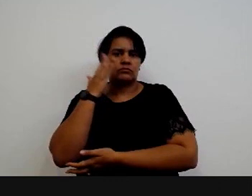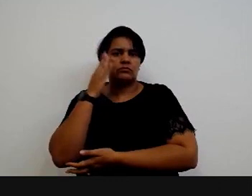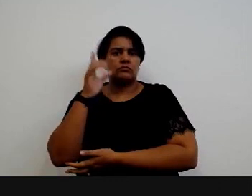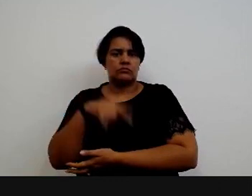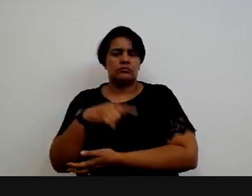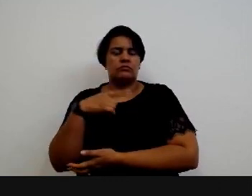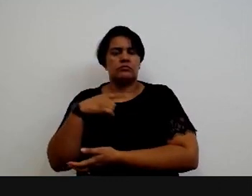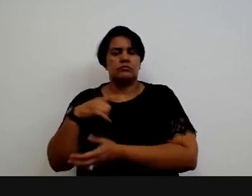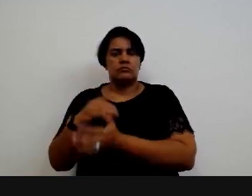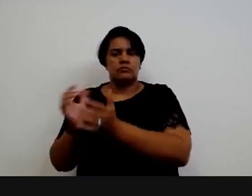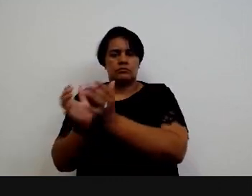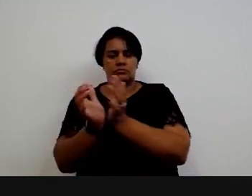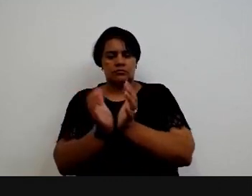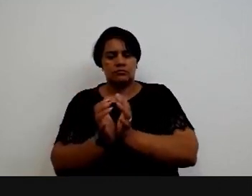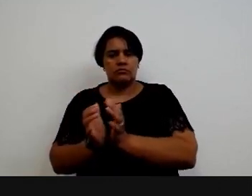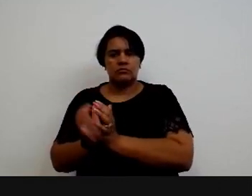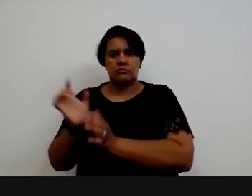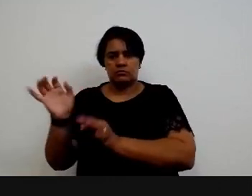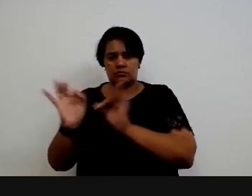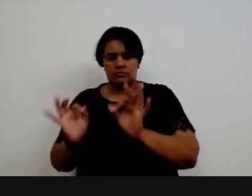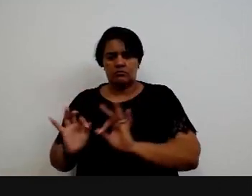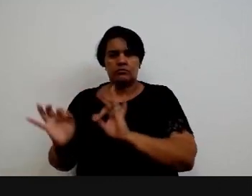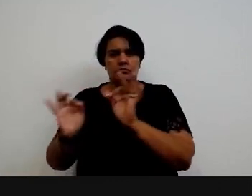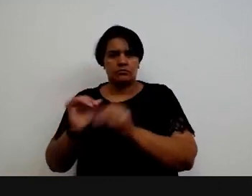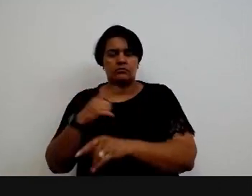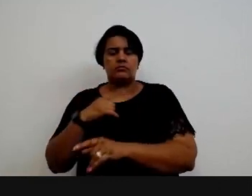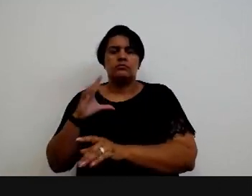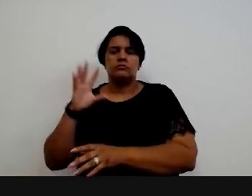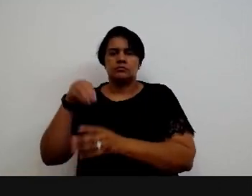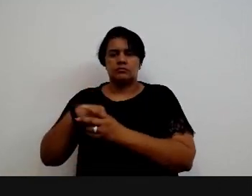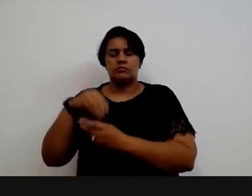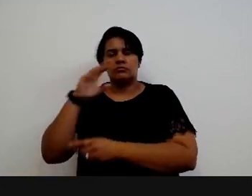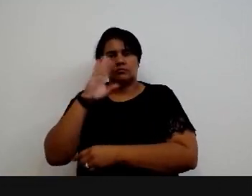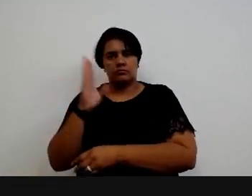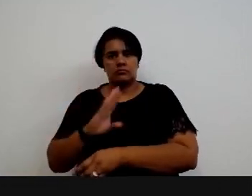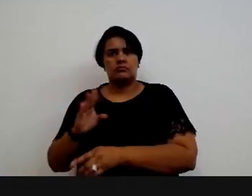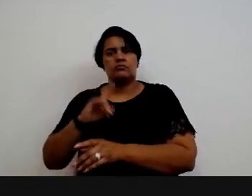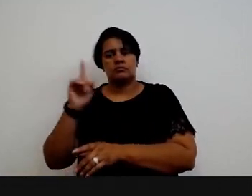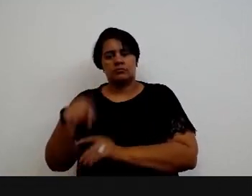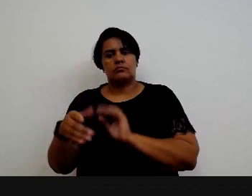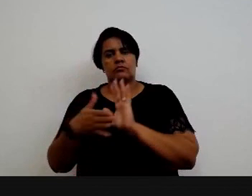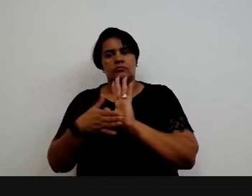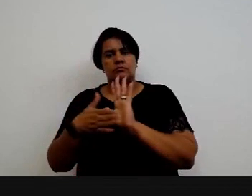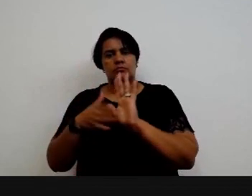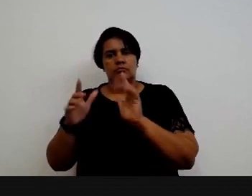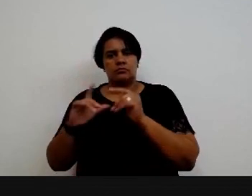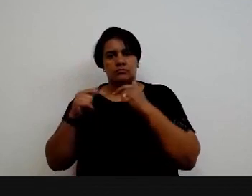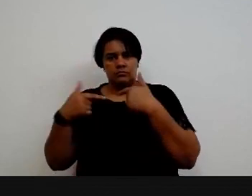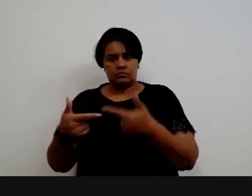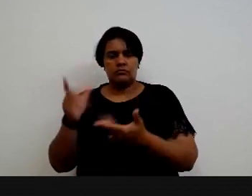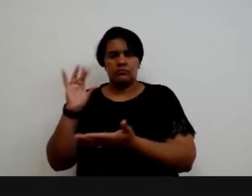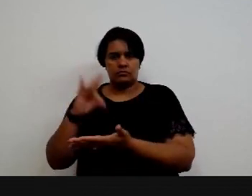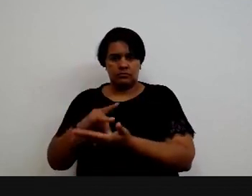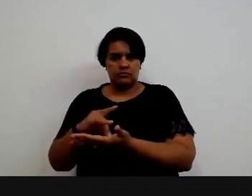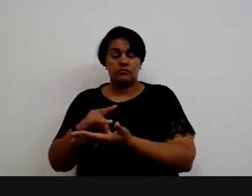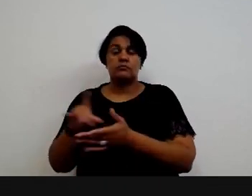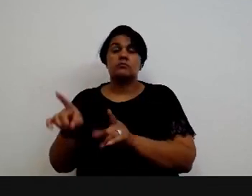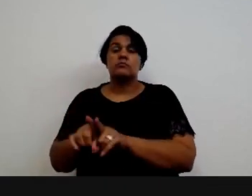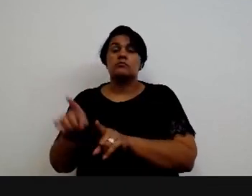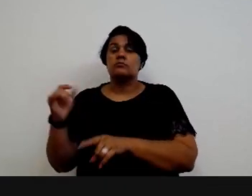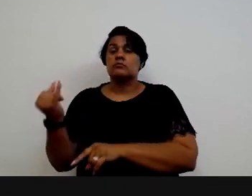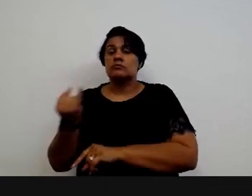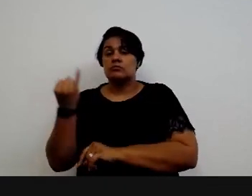terceiro setor não tão organizado tem no Brasil de colocar suas propostas em ação, e da importância